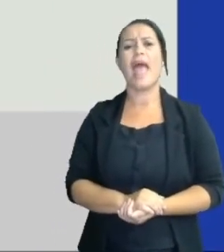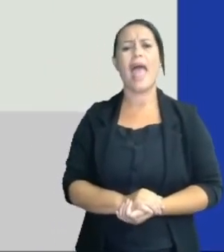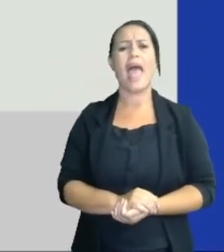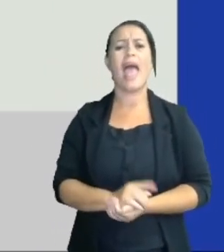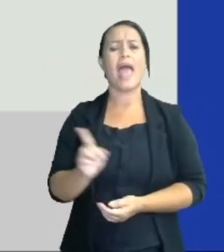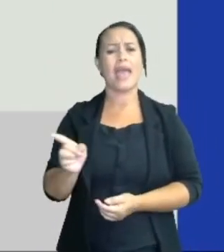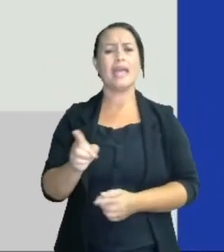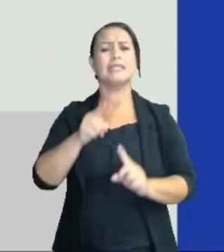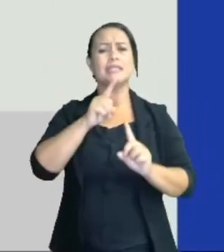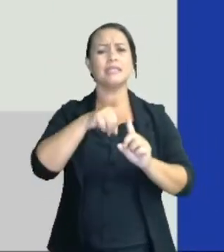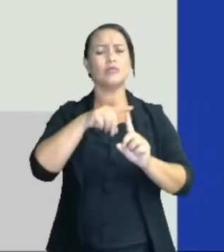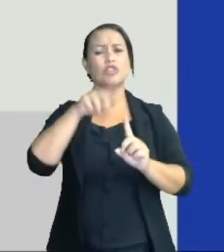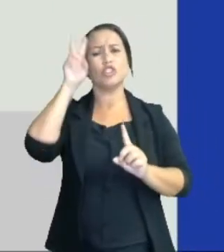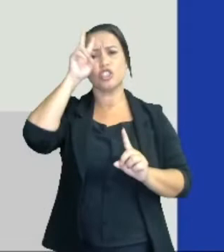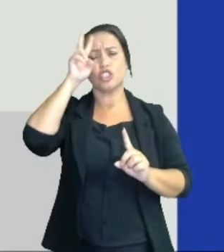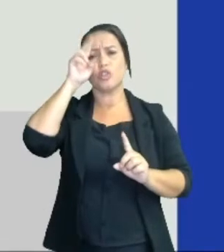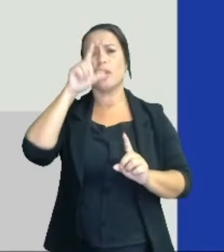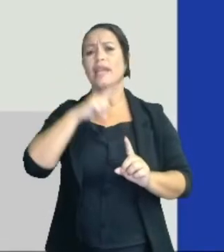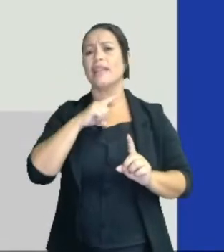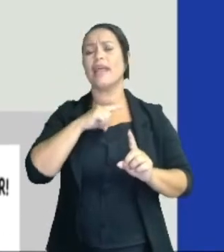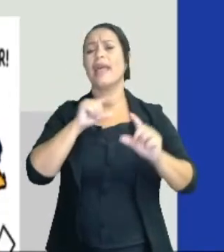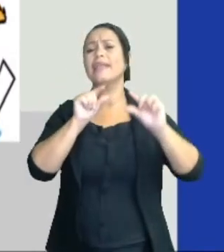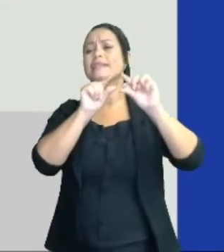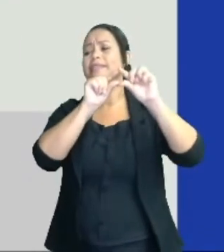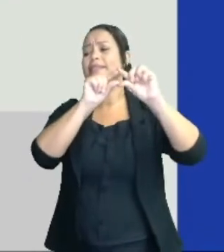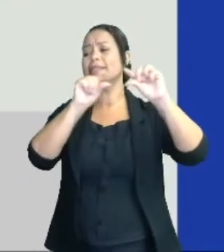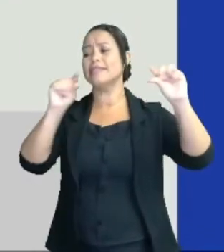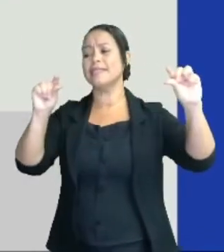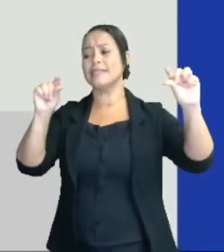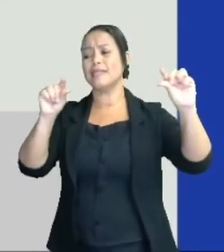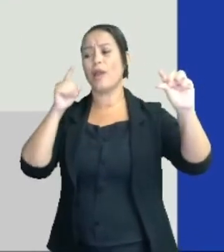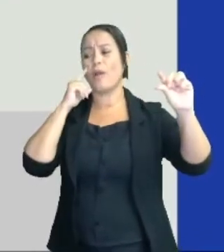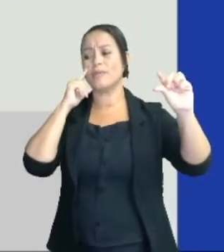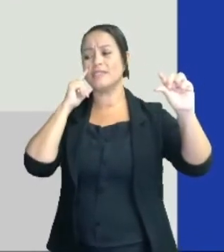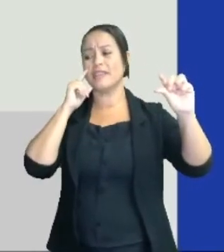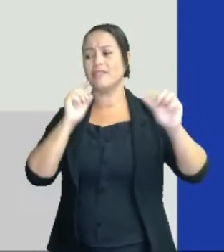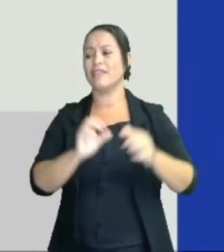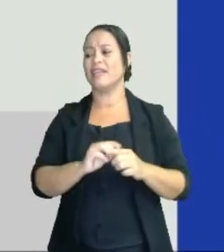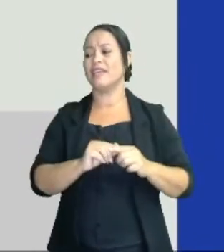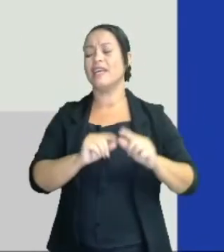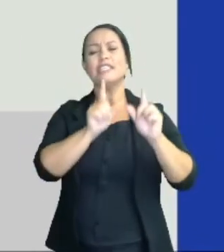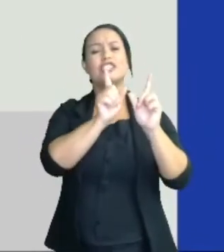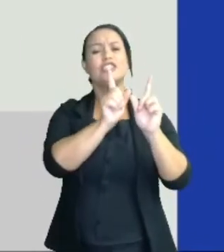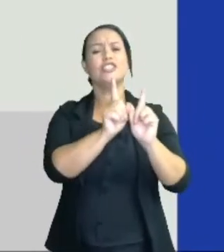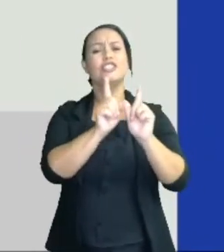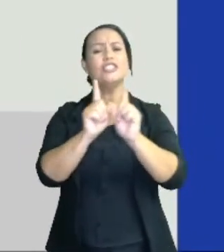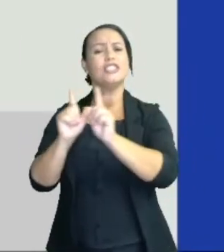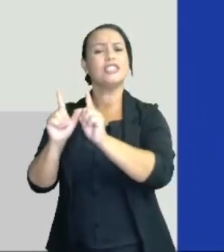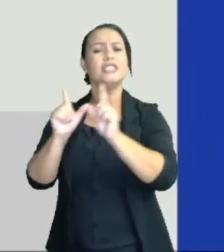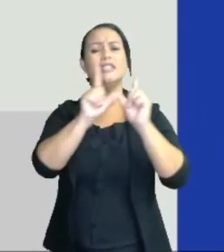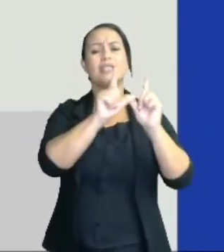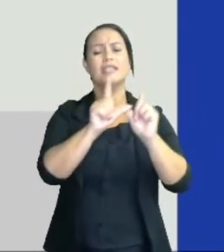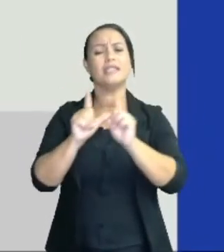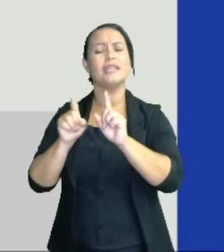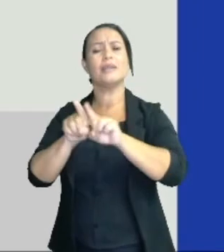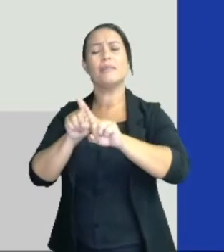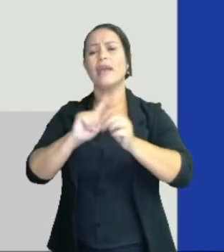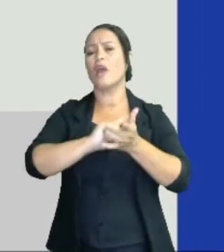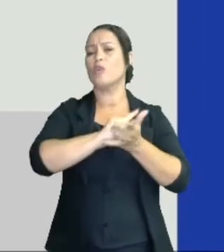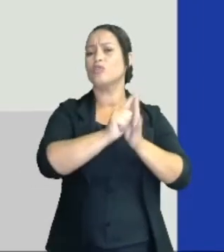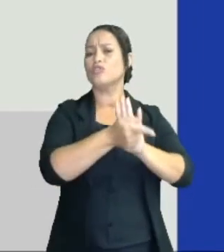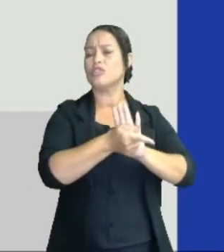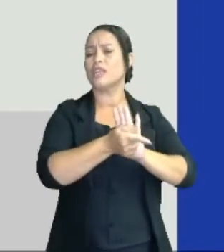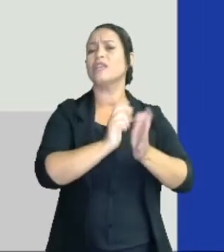Esse tipo de história em quadrinho é chamado de tirinha. Olha só. Tirinha é um gênero derivado